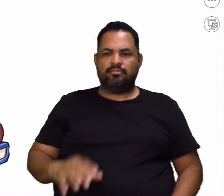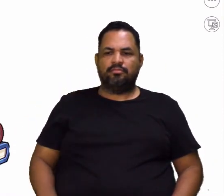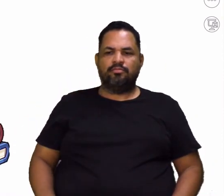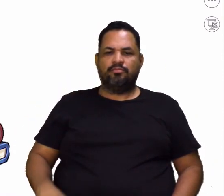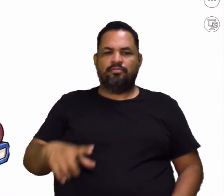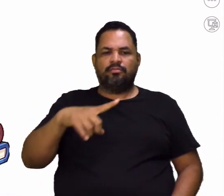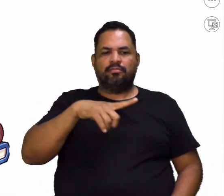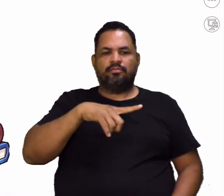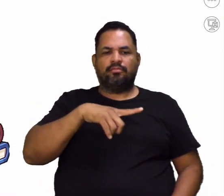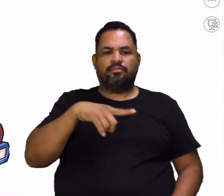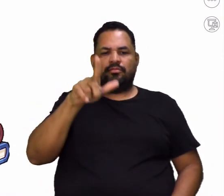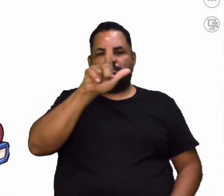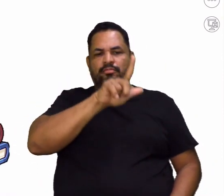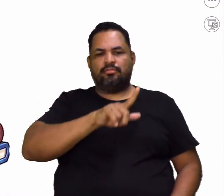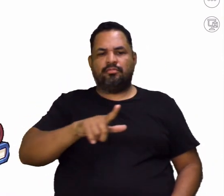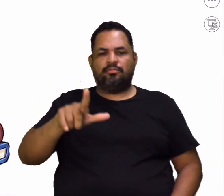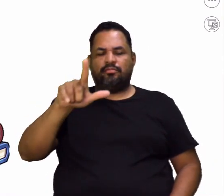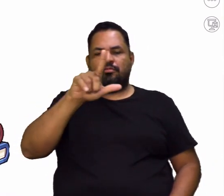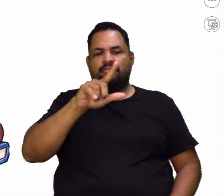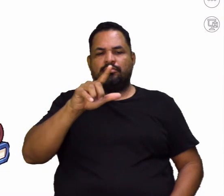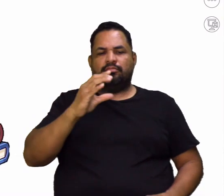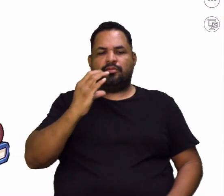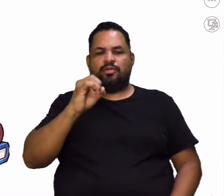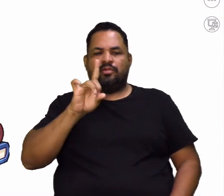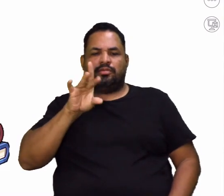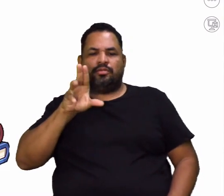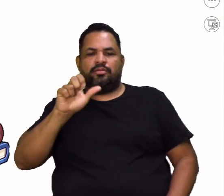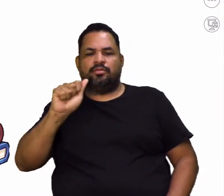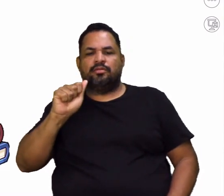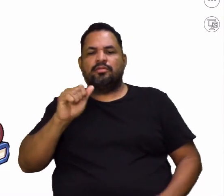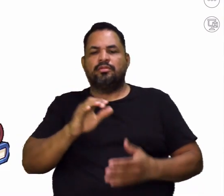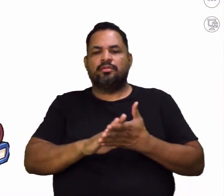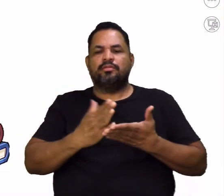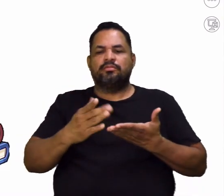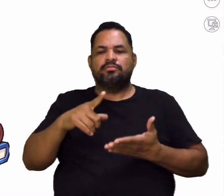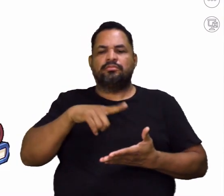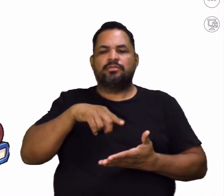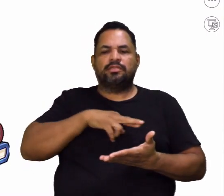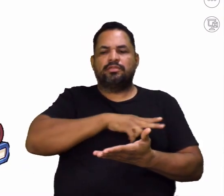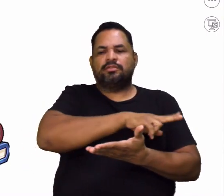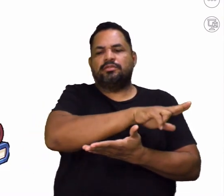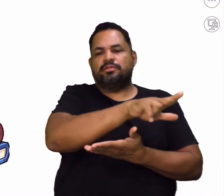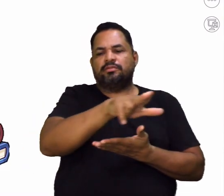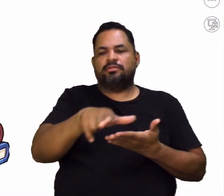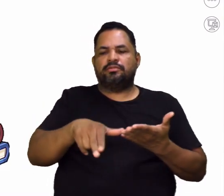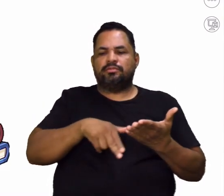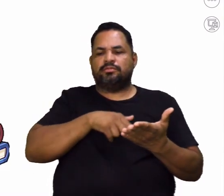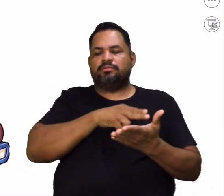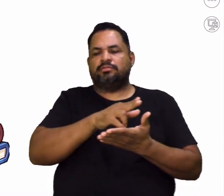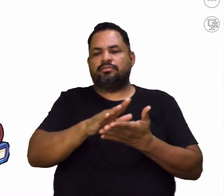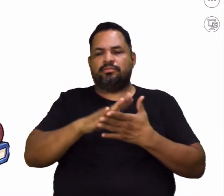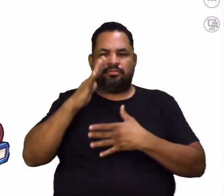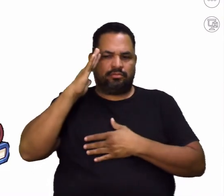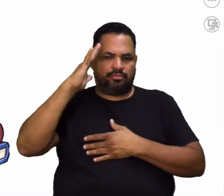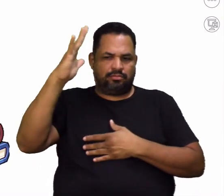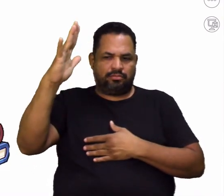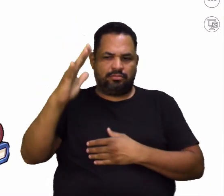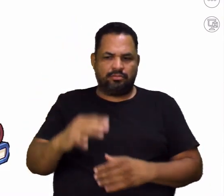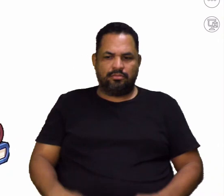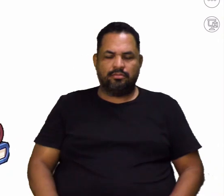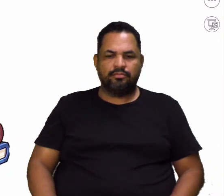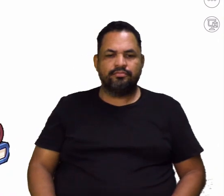há um aumento na literatura ocidental em que se cruza as mais variadas tendência